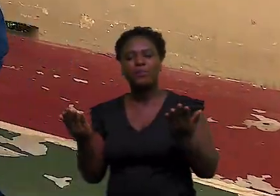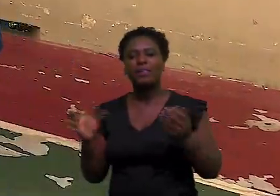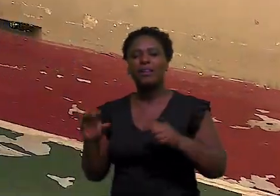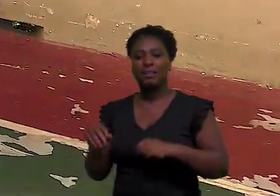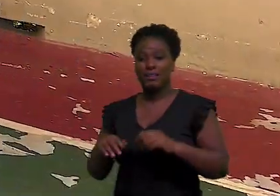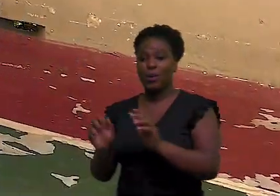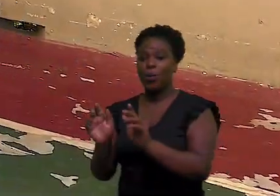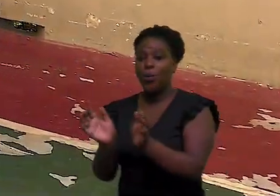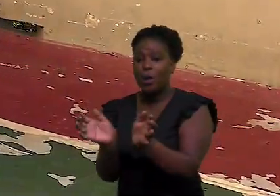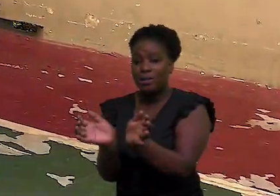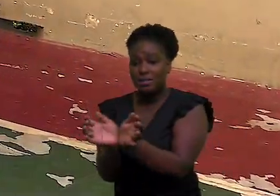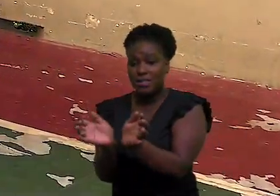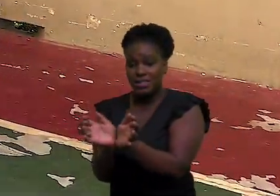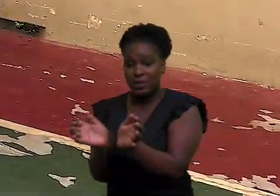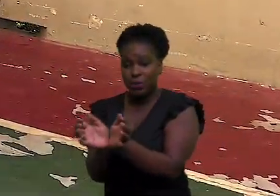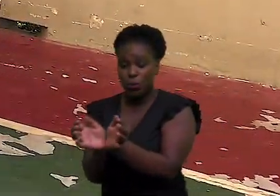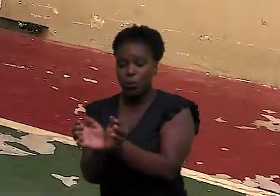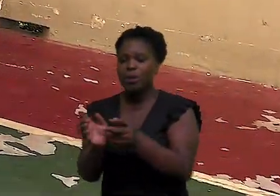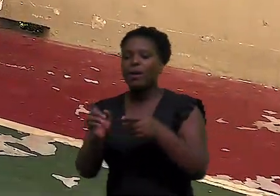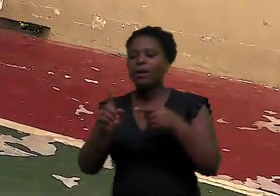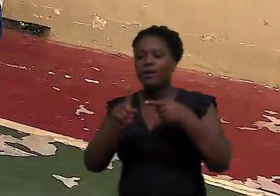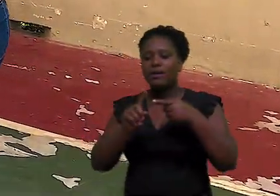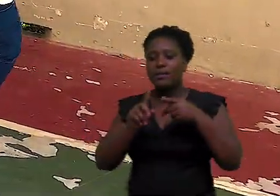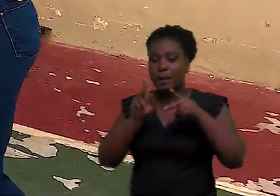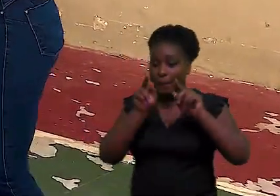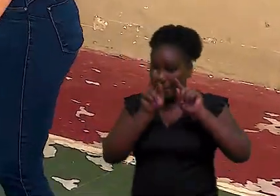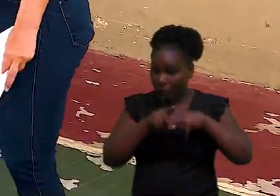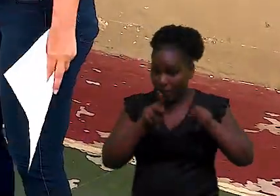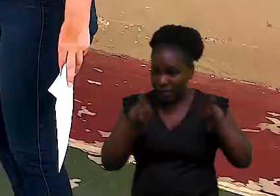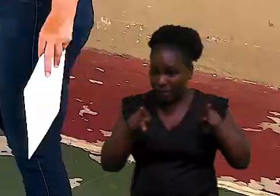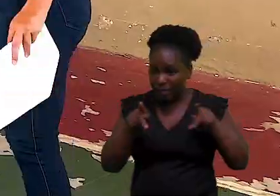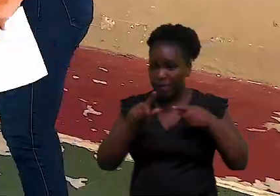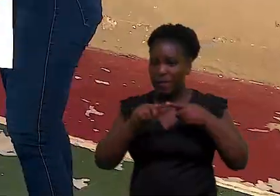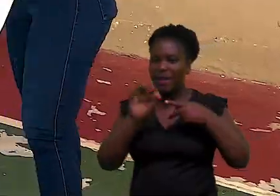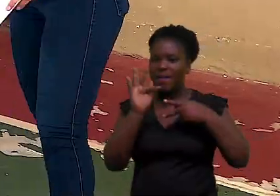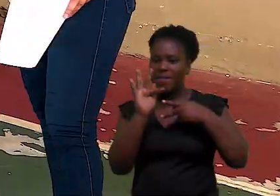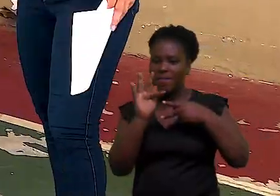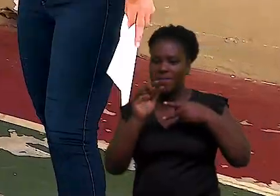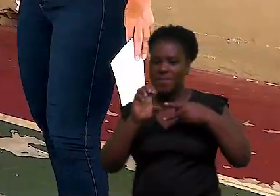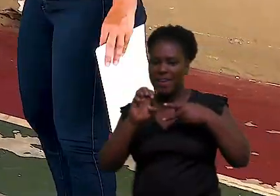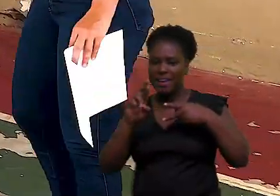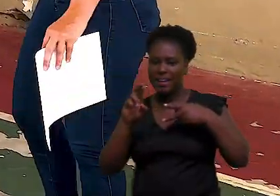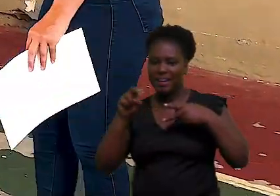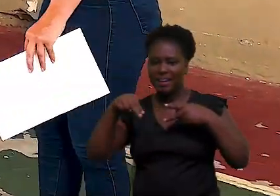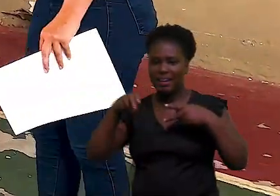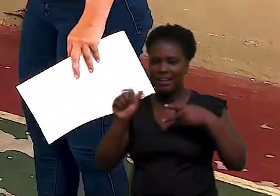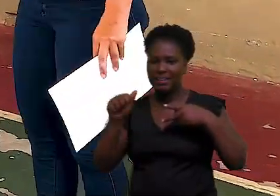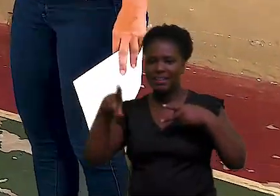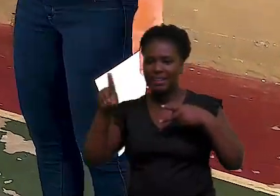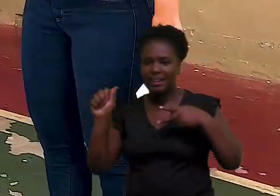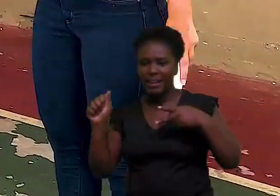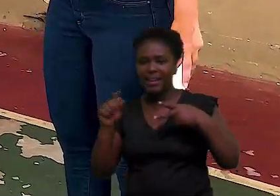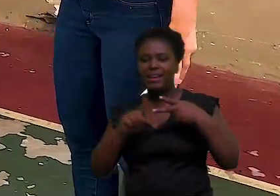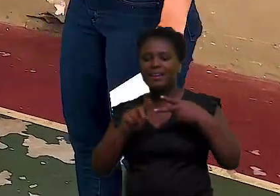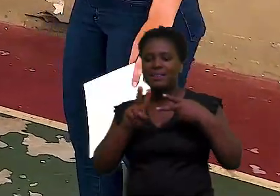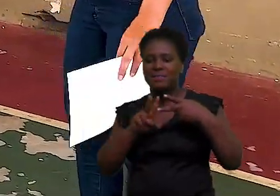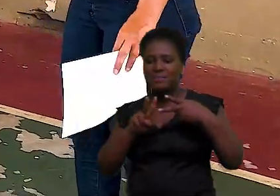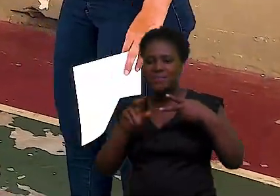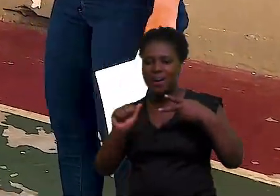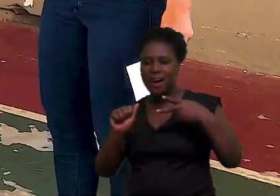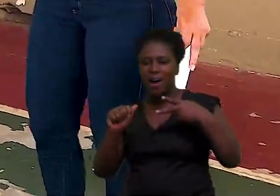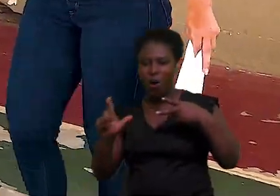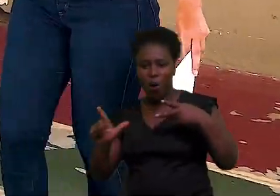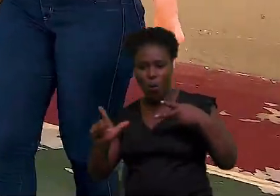a turma da professora Fernanda e Val vai estar entregando a carta pro